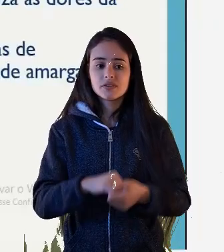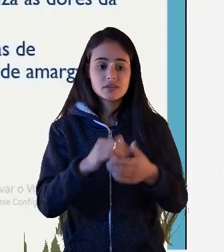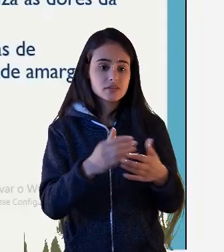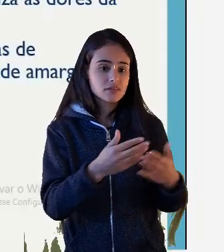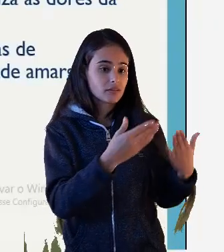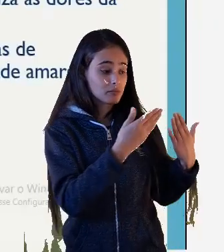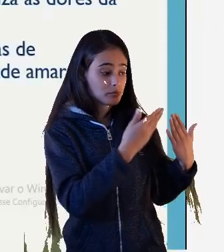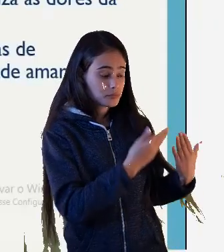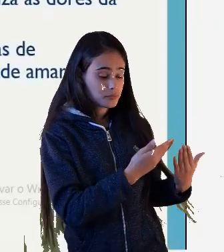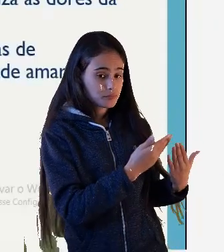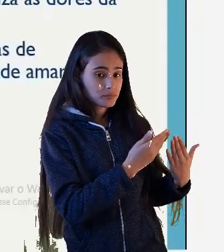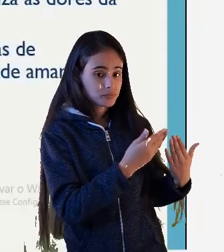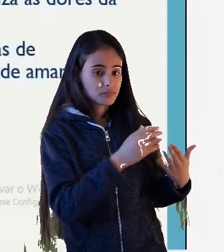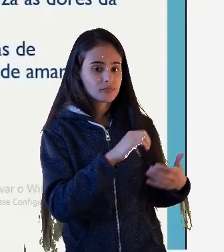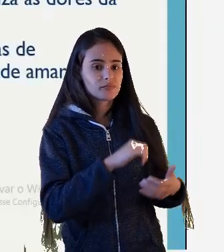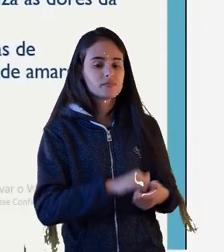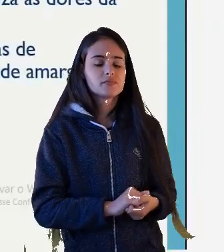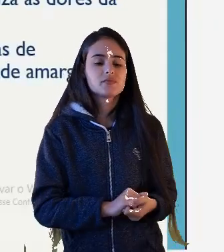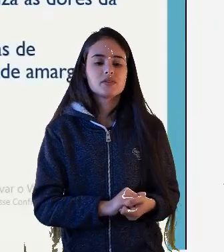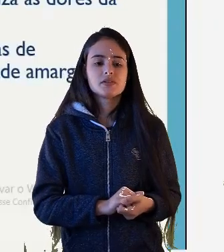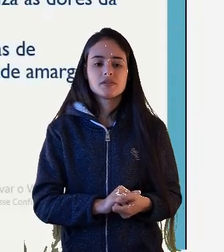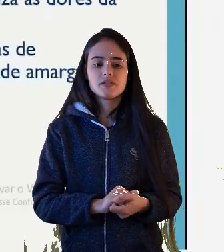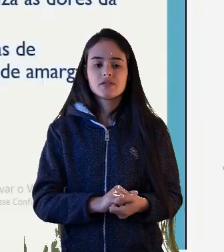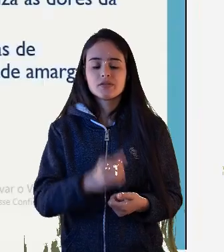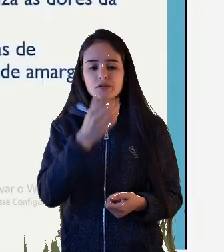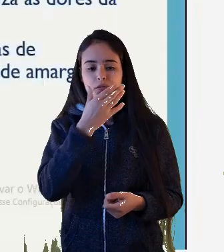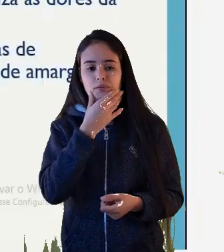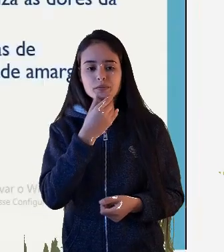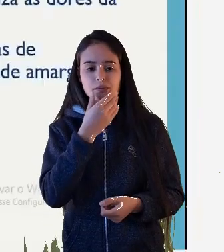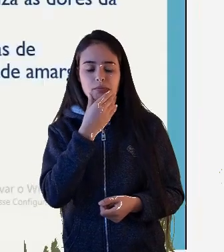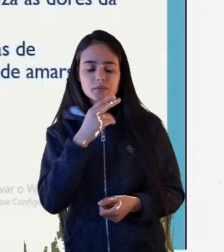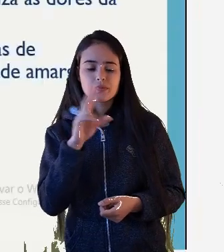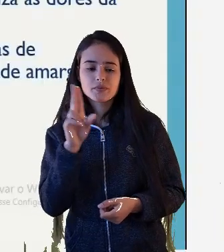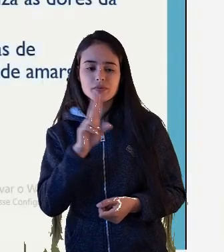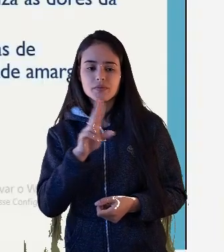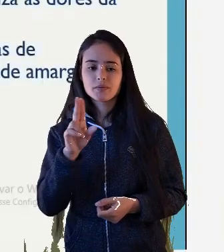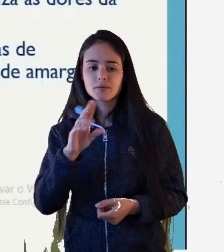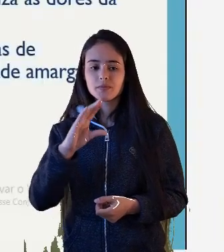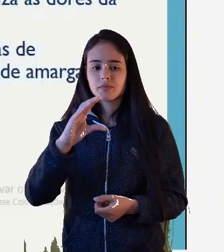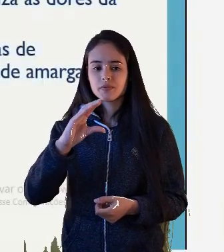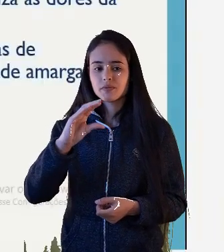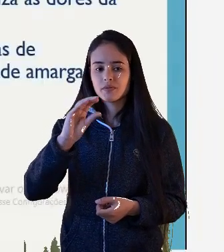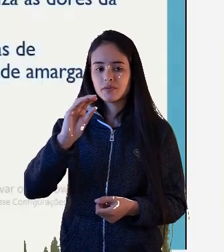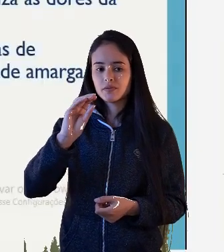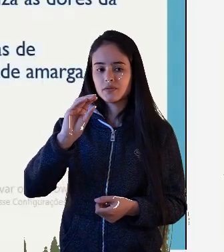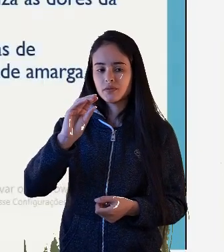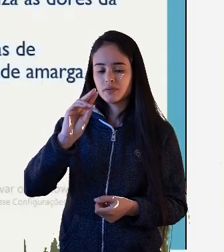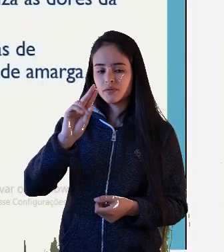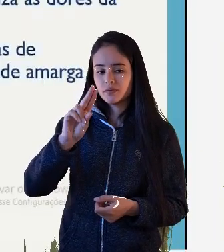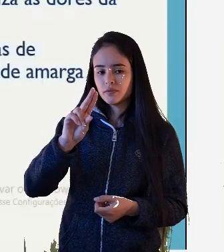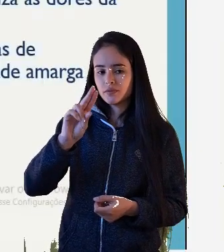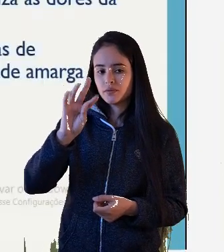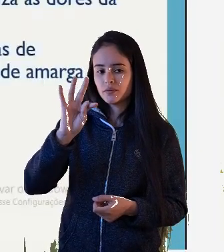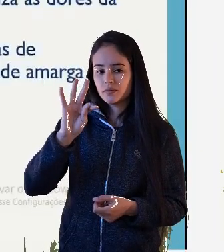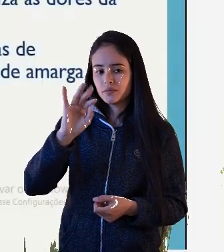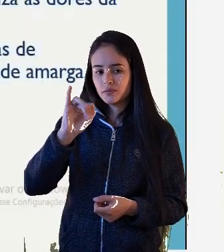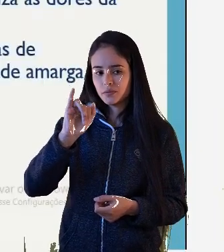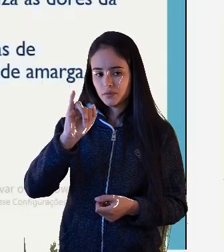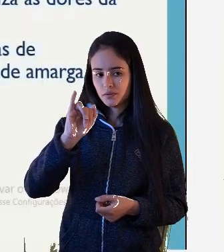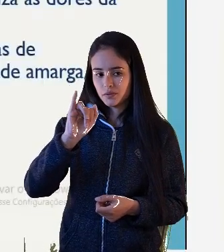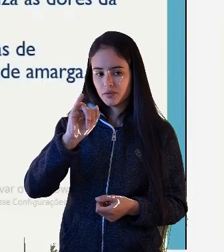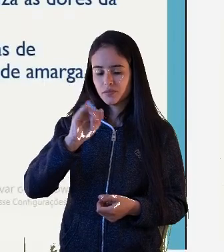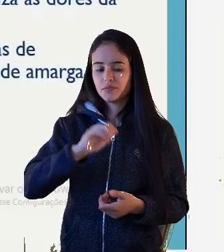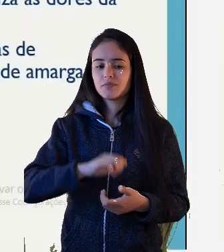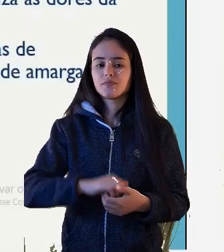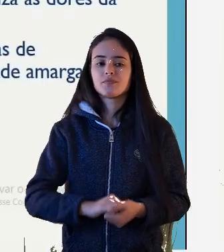e voa em secular esforço de superar-se coisa e se fazer pessoa.